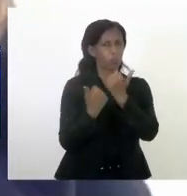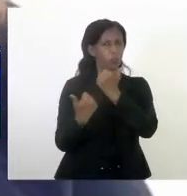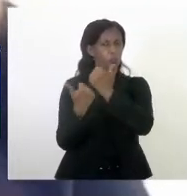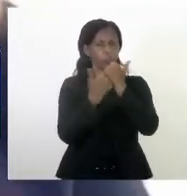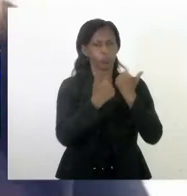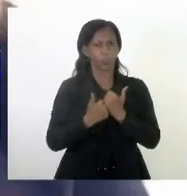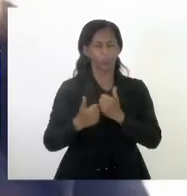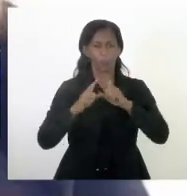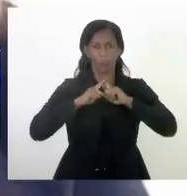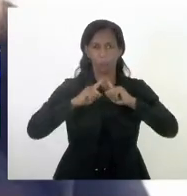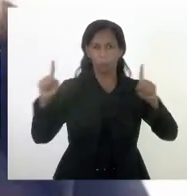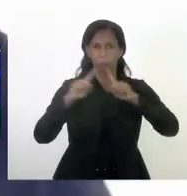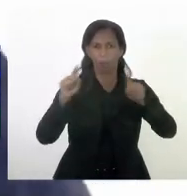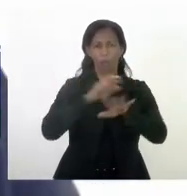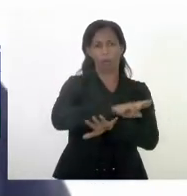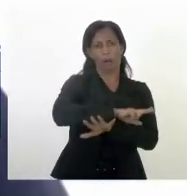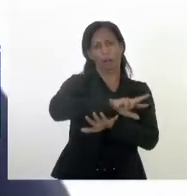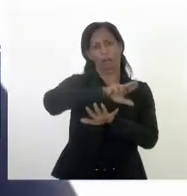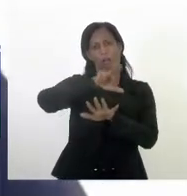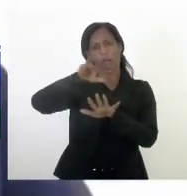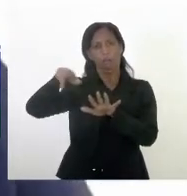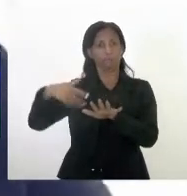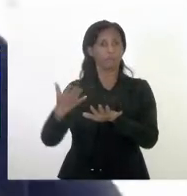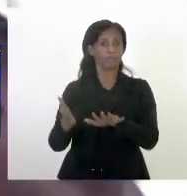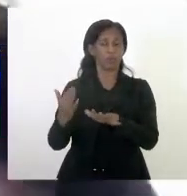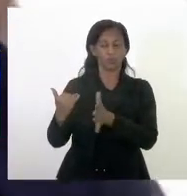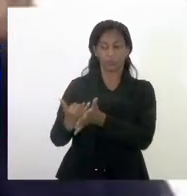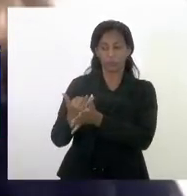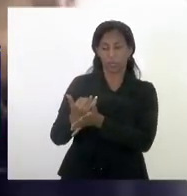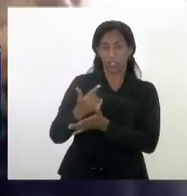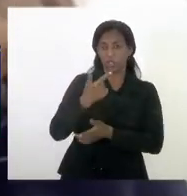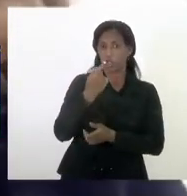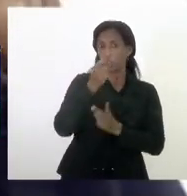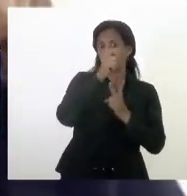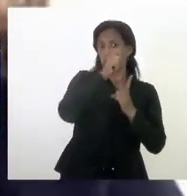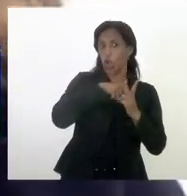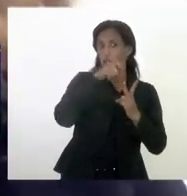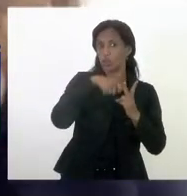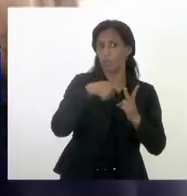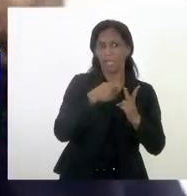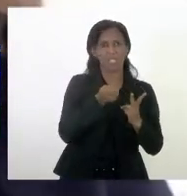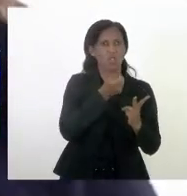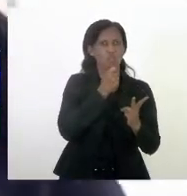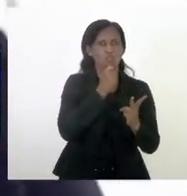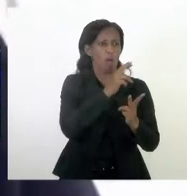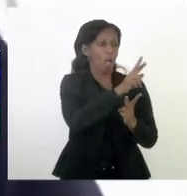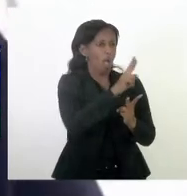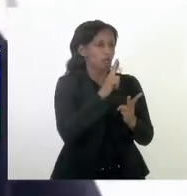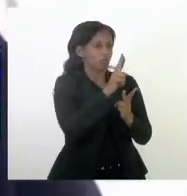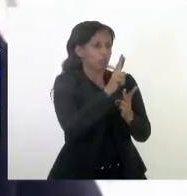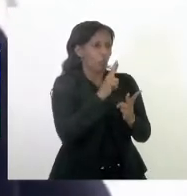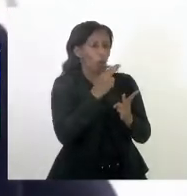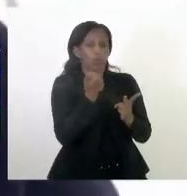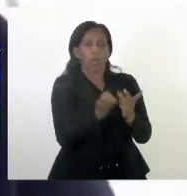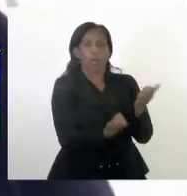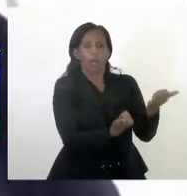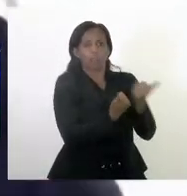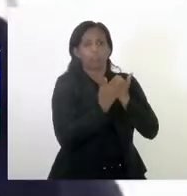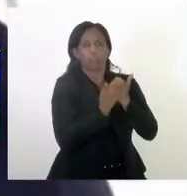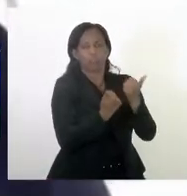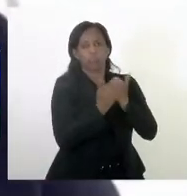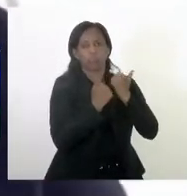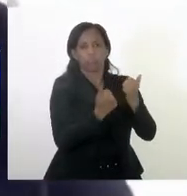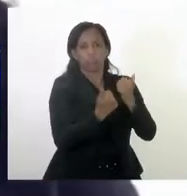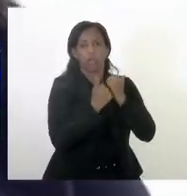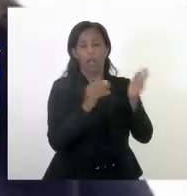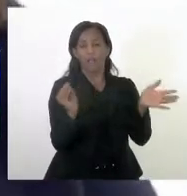são diversas, né? Vão desde 2 meses sem resposta sobre o pedido de auxílio,